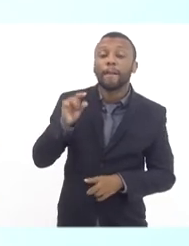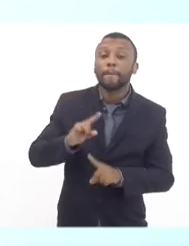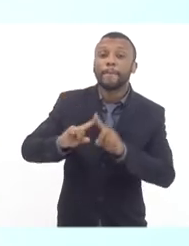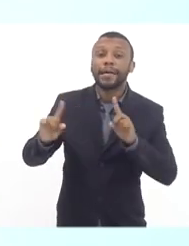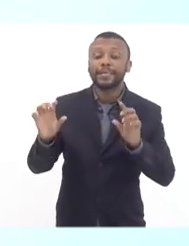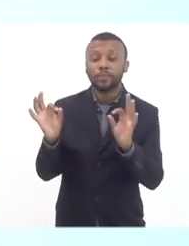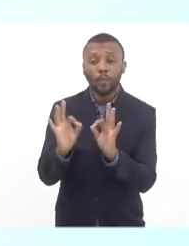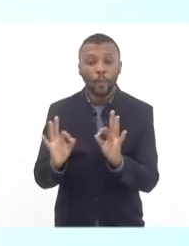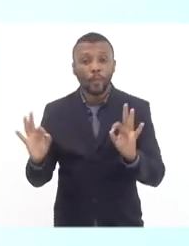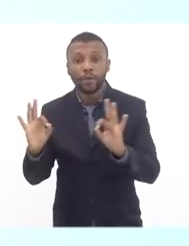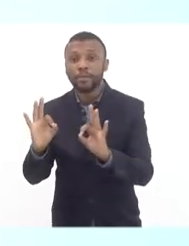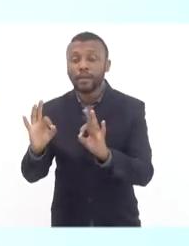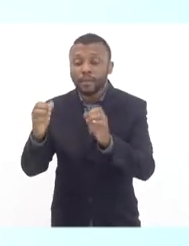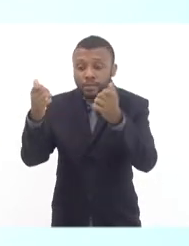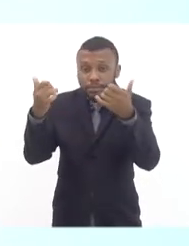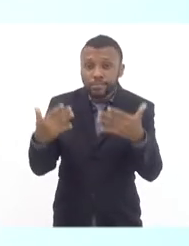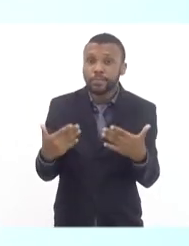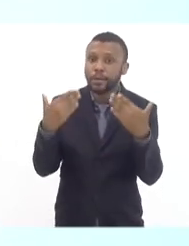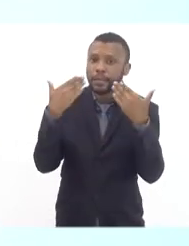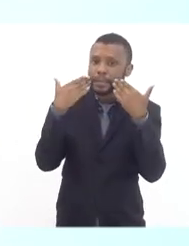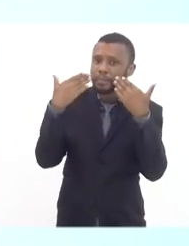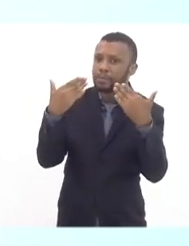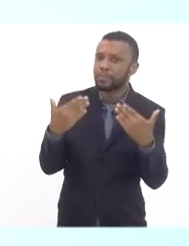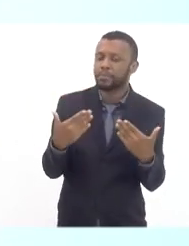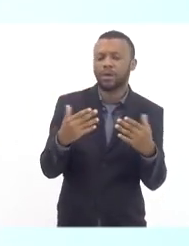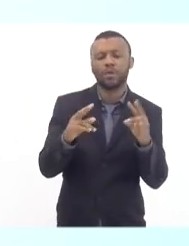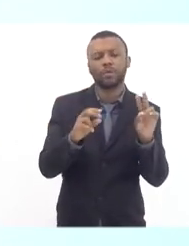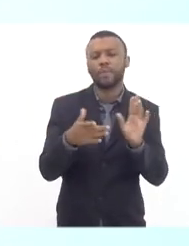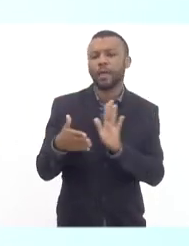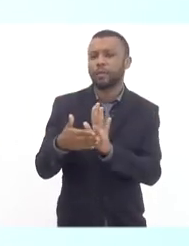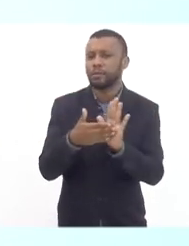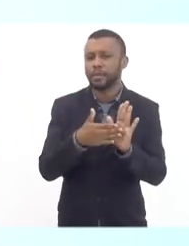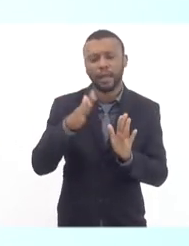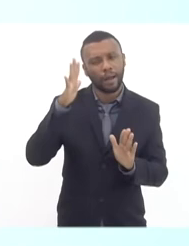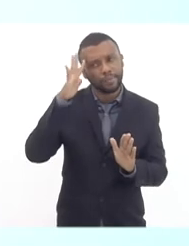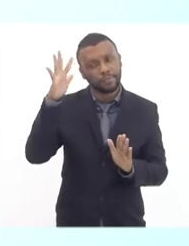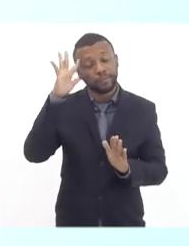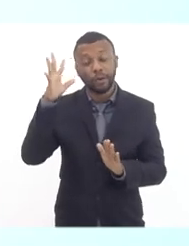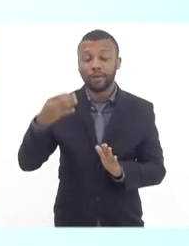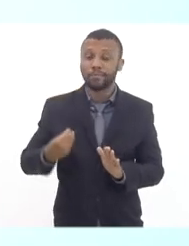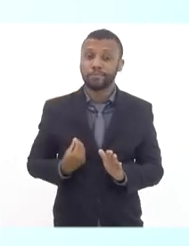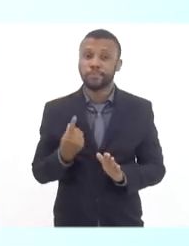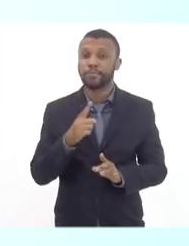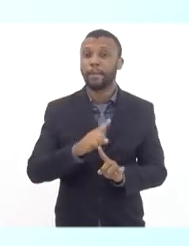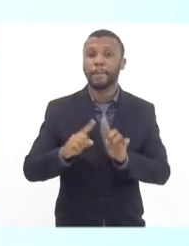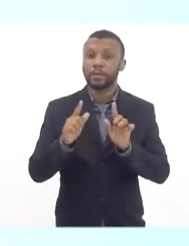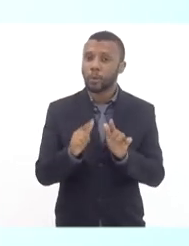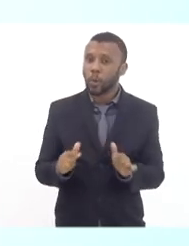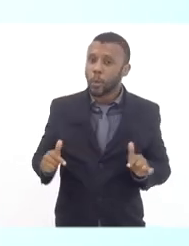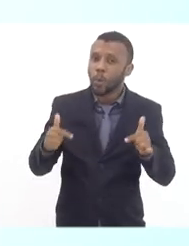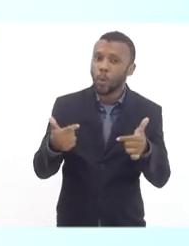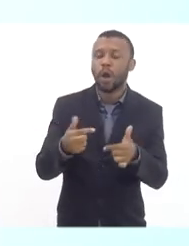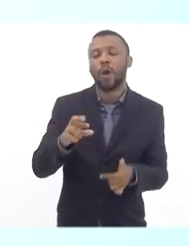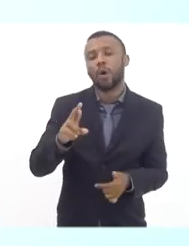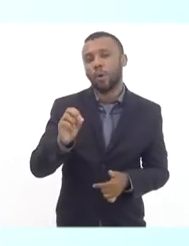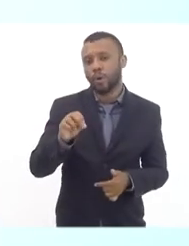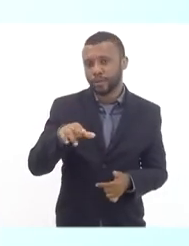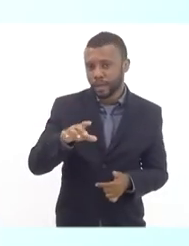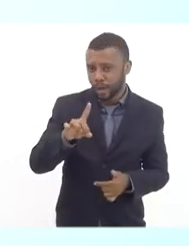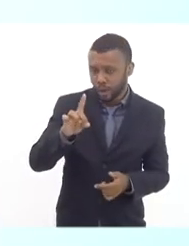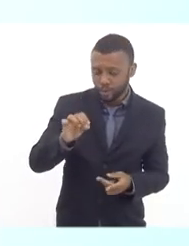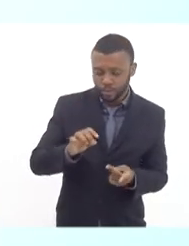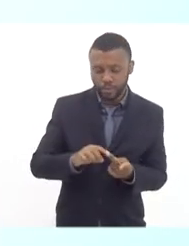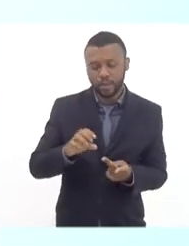manifestou sobre essa pauta. Nenhum deles que, teoricamente, dizem que tem um CEP estão lá, mas quem está fazendo esse movimento é o Ronaldo, ele é o Mark que estão